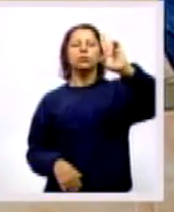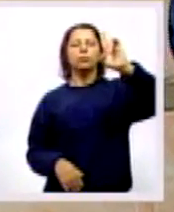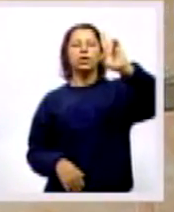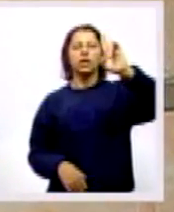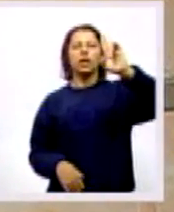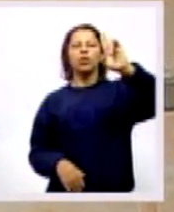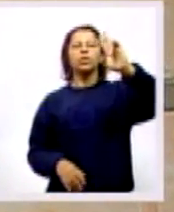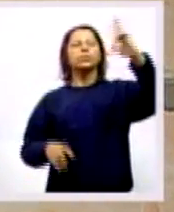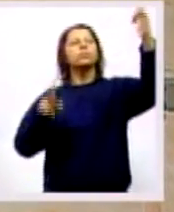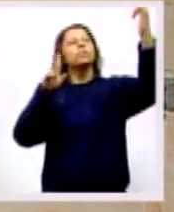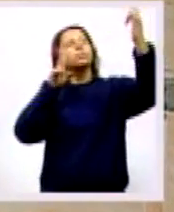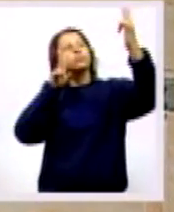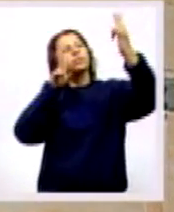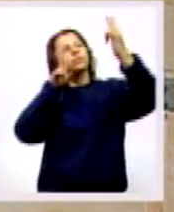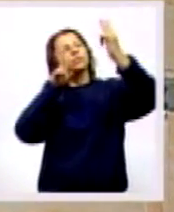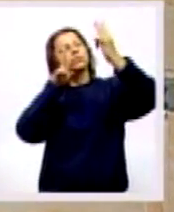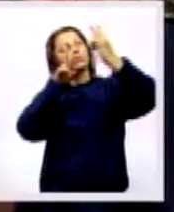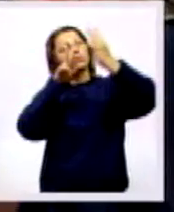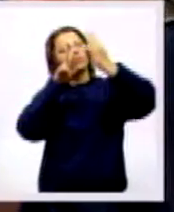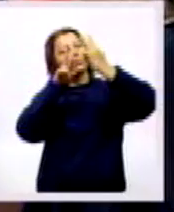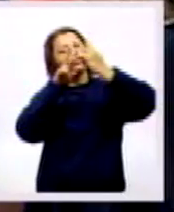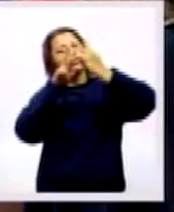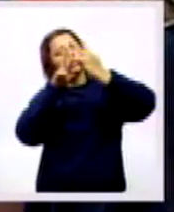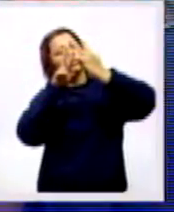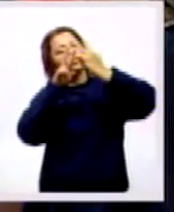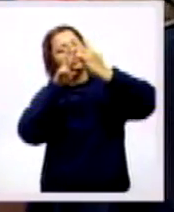Senhor, tu me olhaste nos